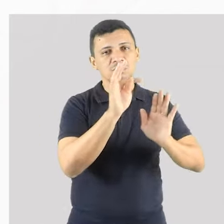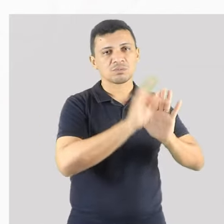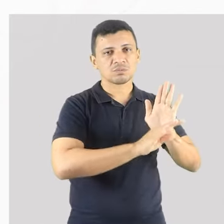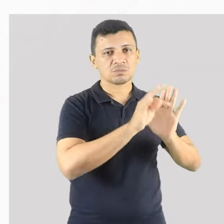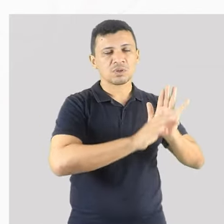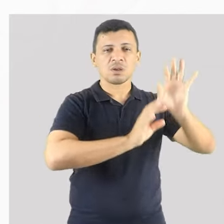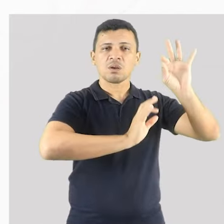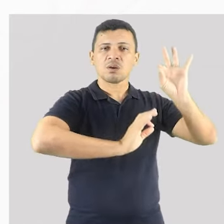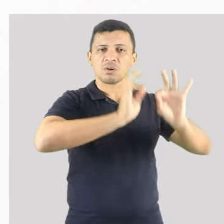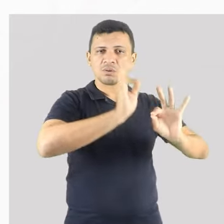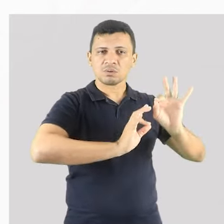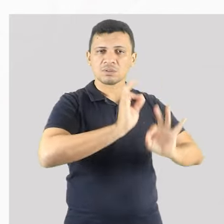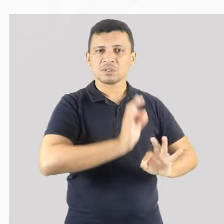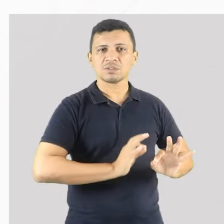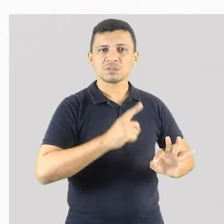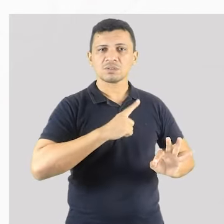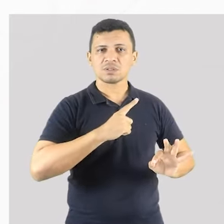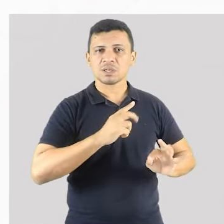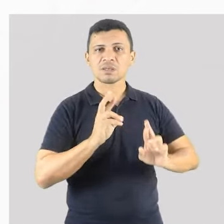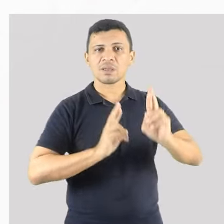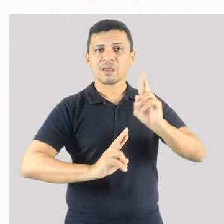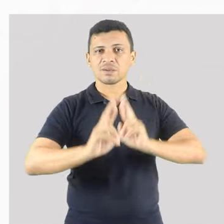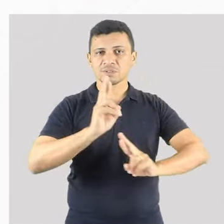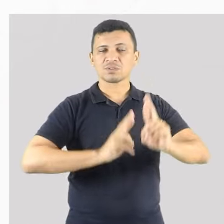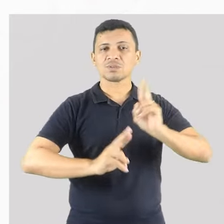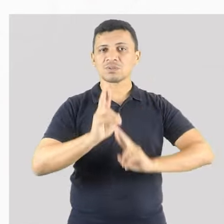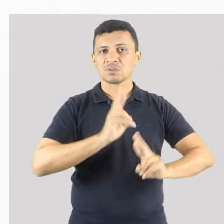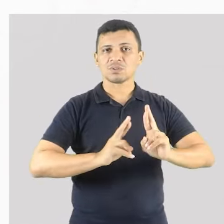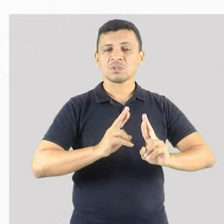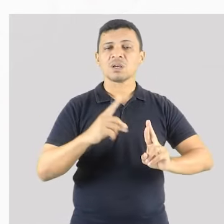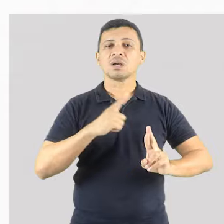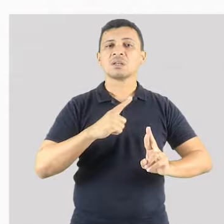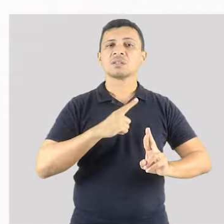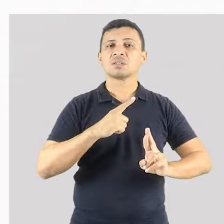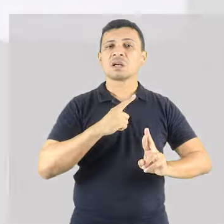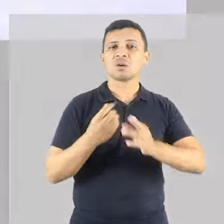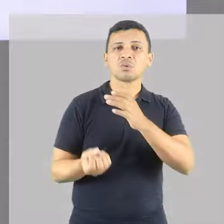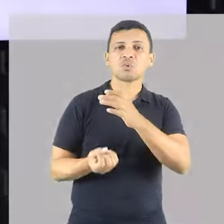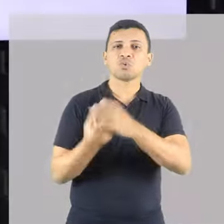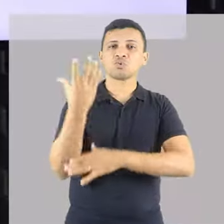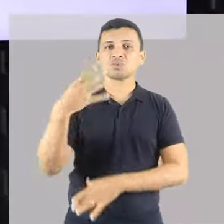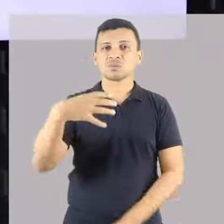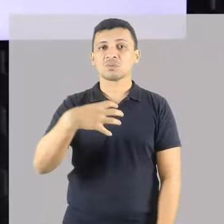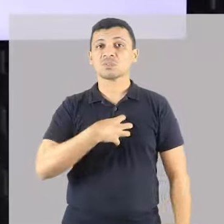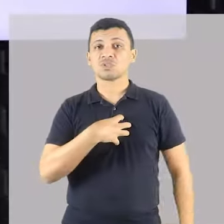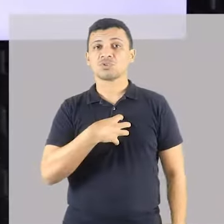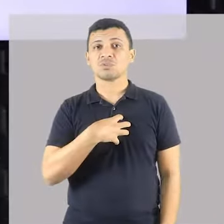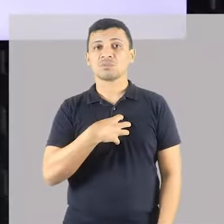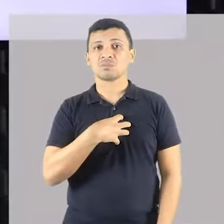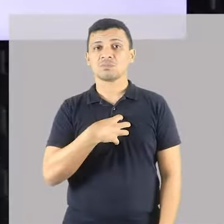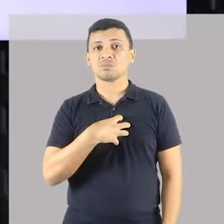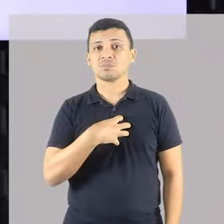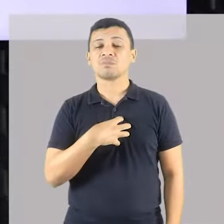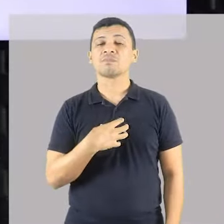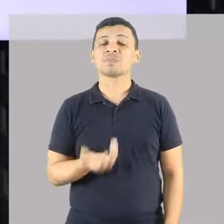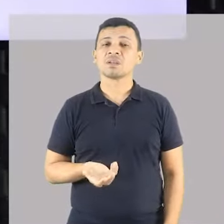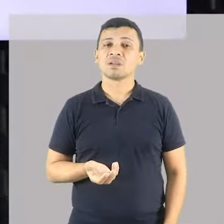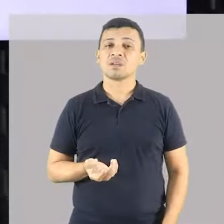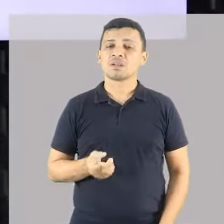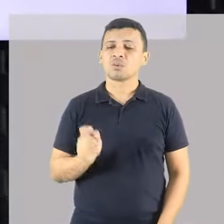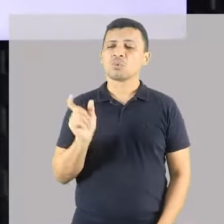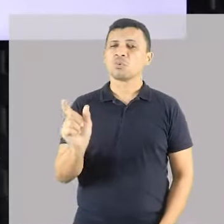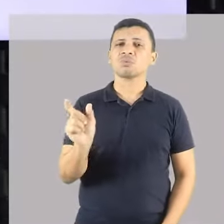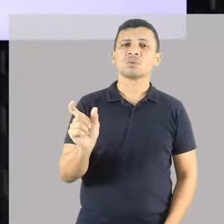se organizam estabelecendo relações que atuam na construção de sentido na hora que ele fala eh